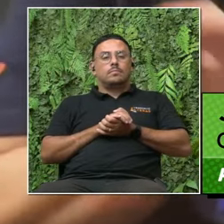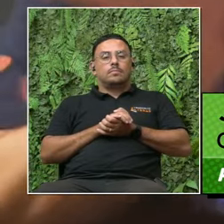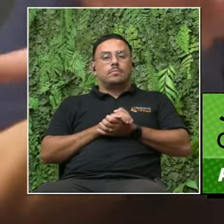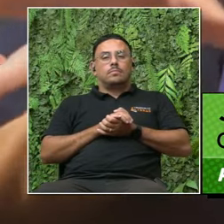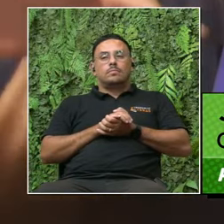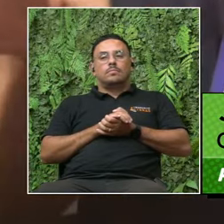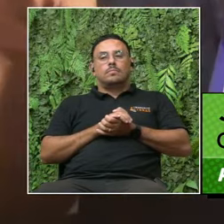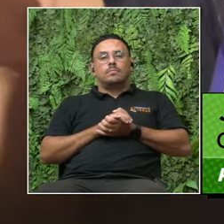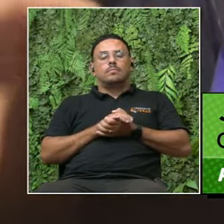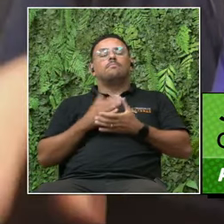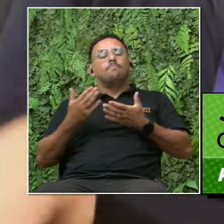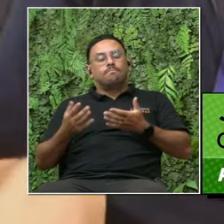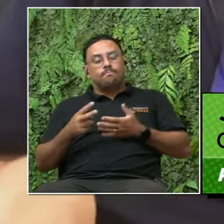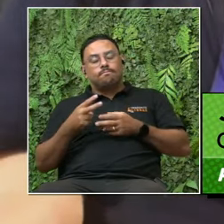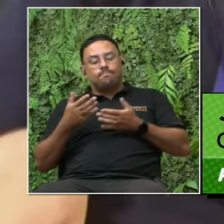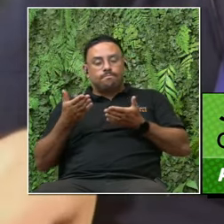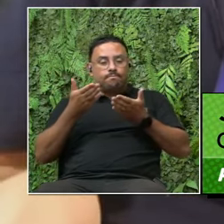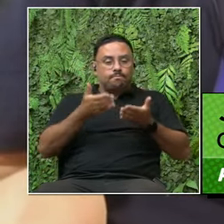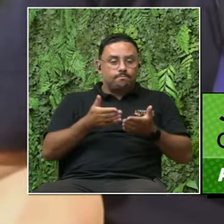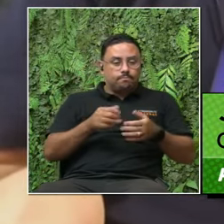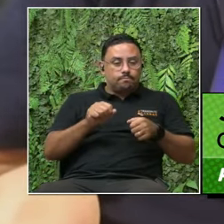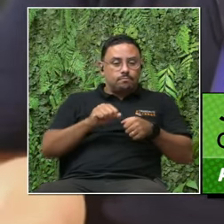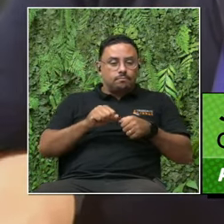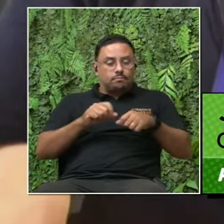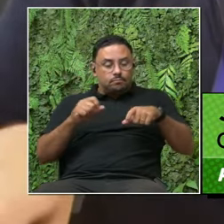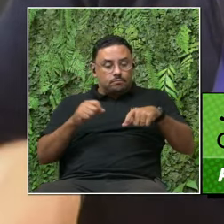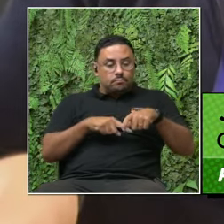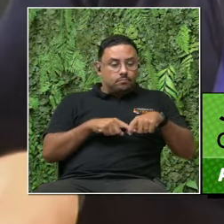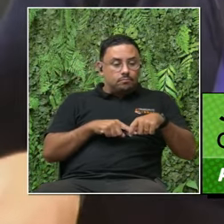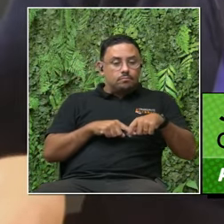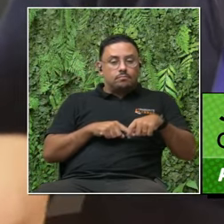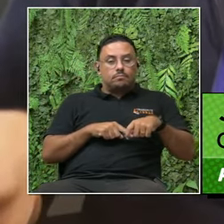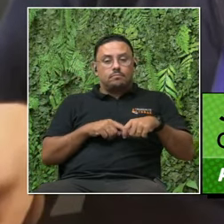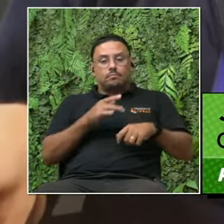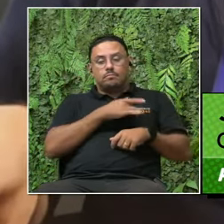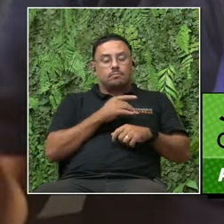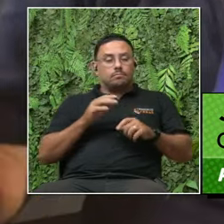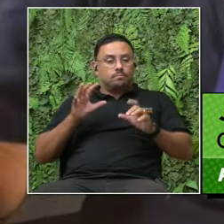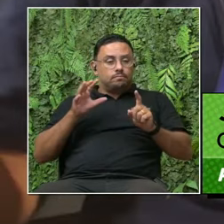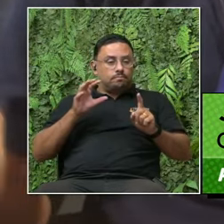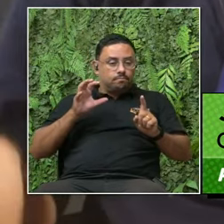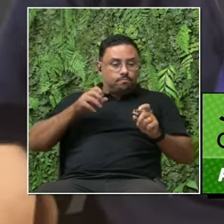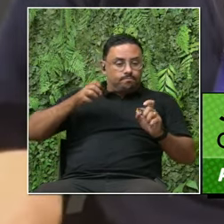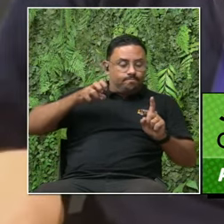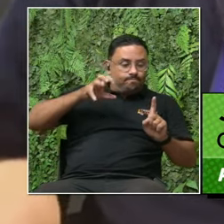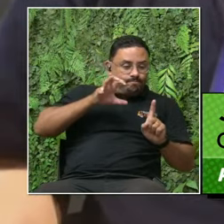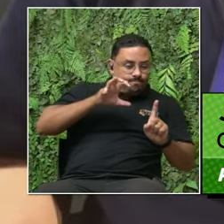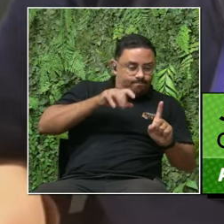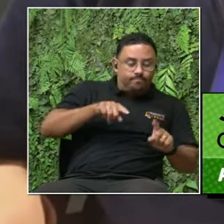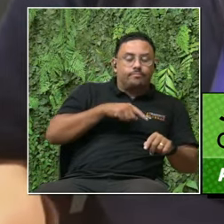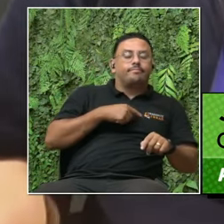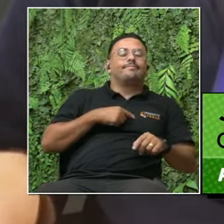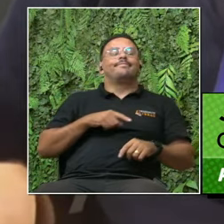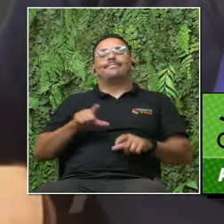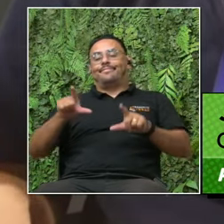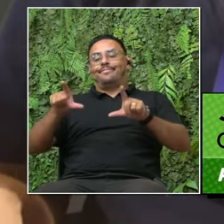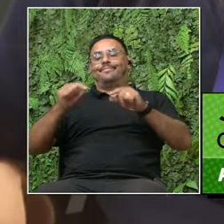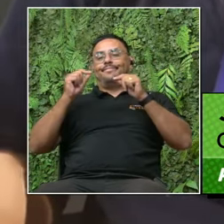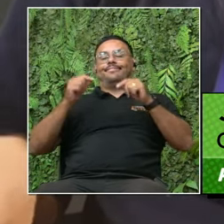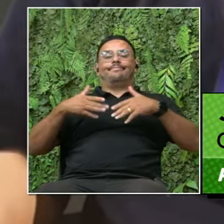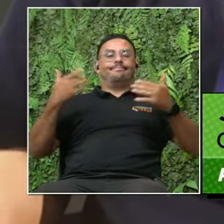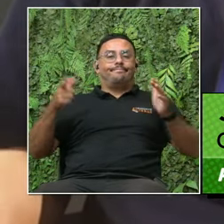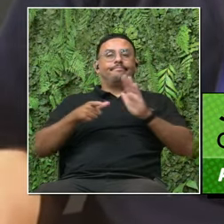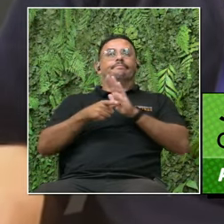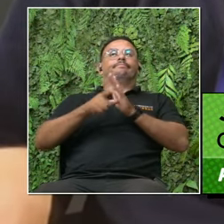Então você tá lá e eh faz o gol e o Cruzeiro em cima ali poderia ter ter feito outros gols ali e ele toma a decisão muito